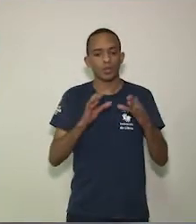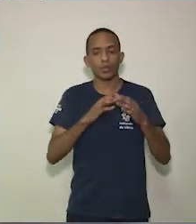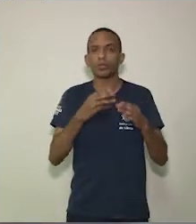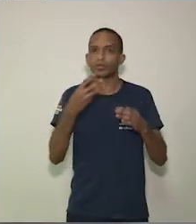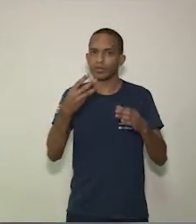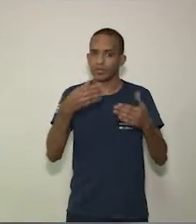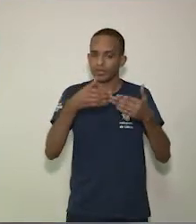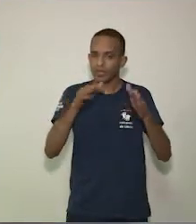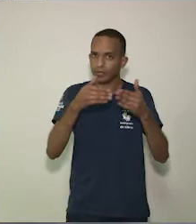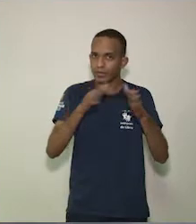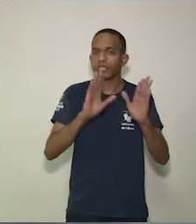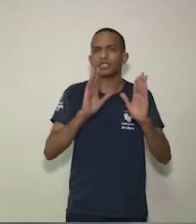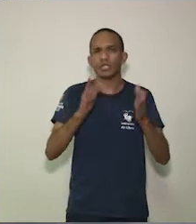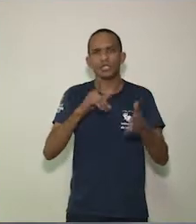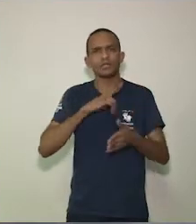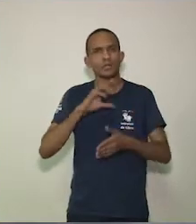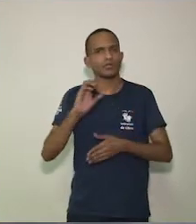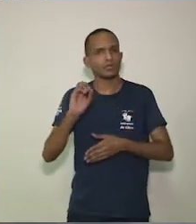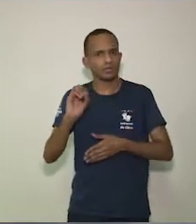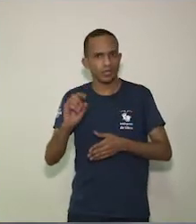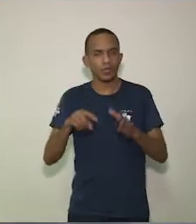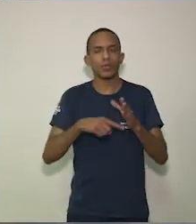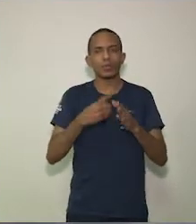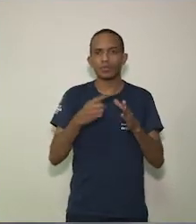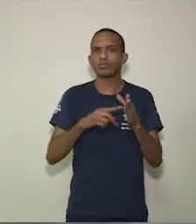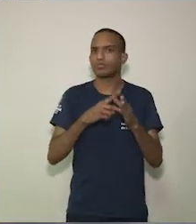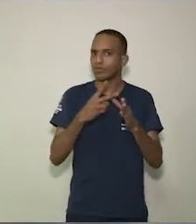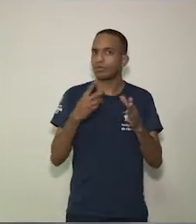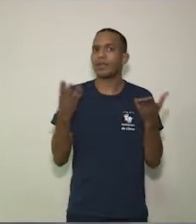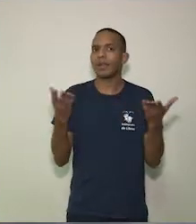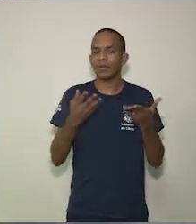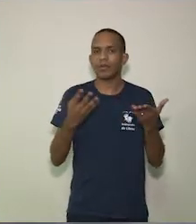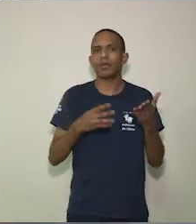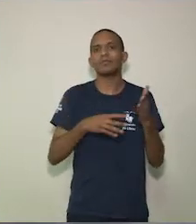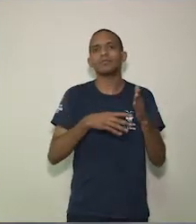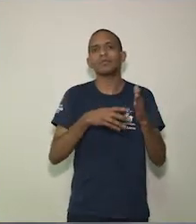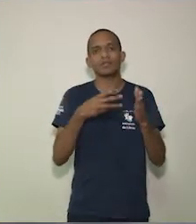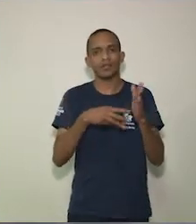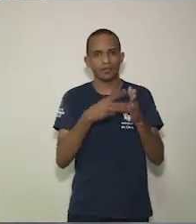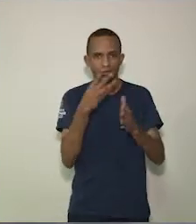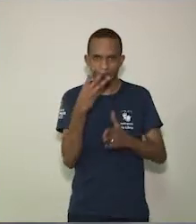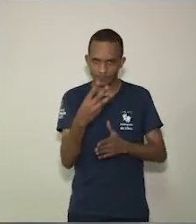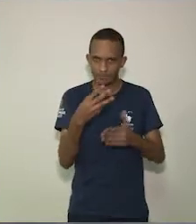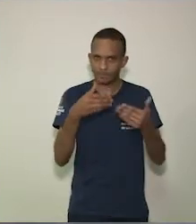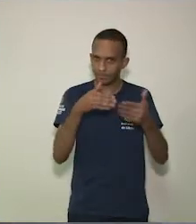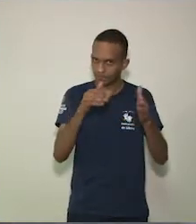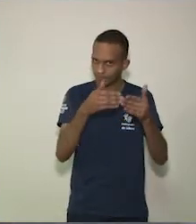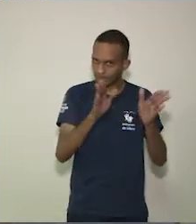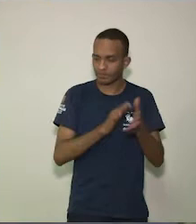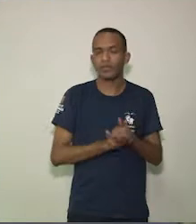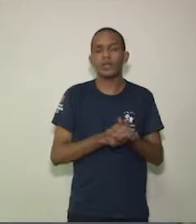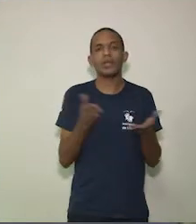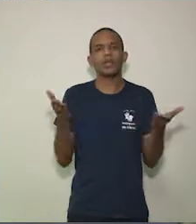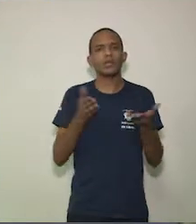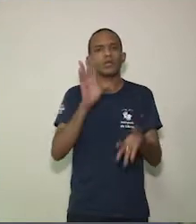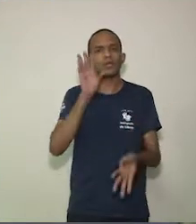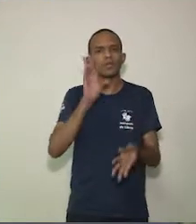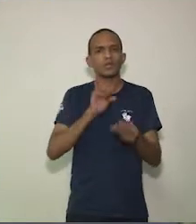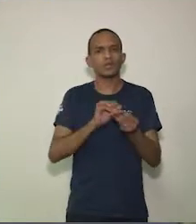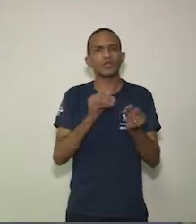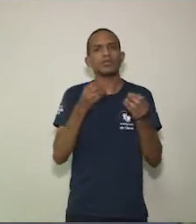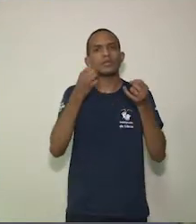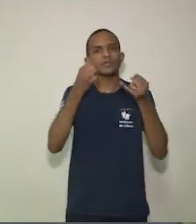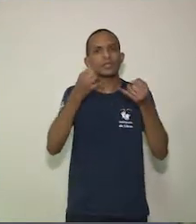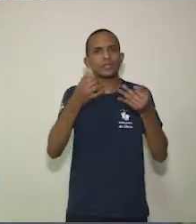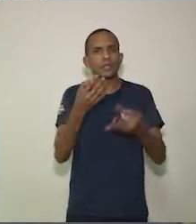nós tivemos a fase 0, fase 1, fase 2 e agora a fase 3. Vou fazer uma breve